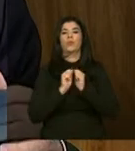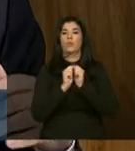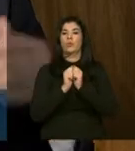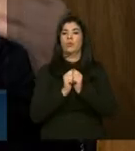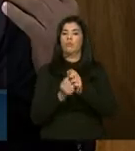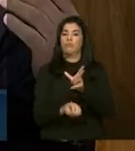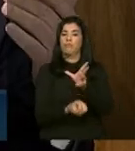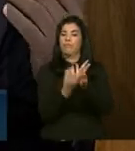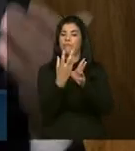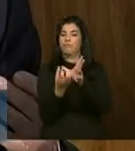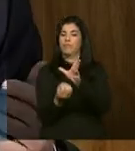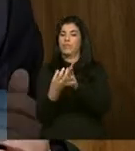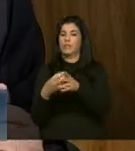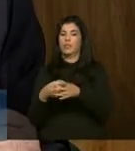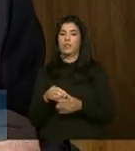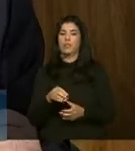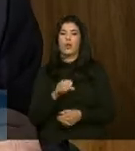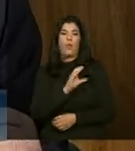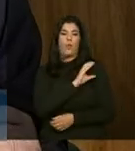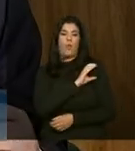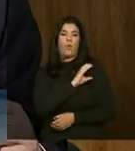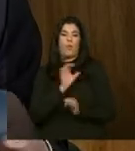coordenação público-privada